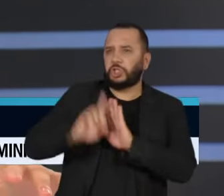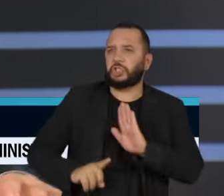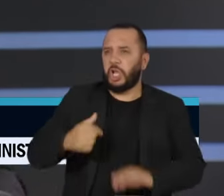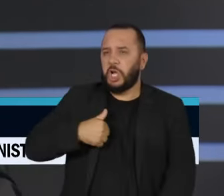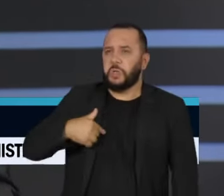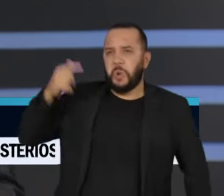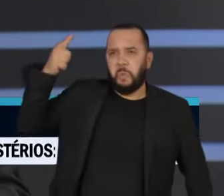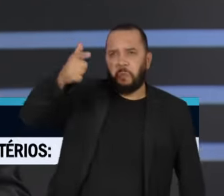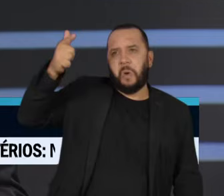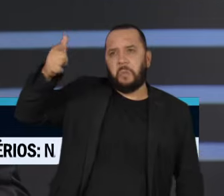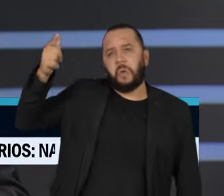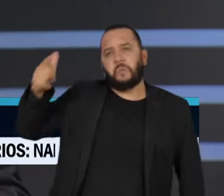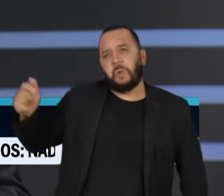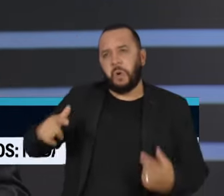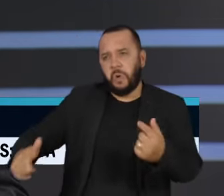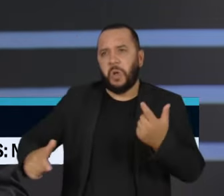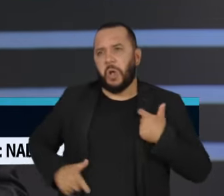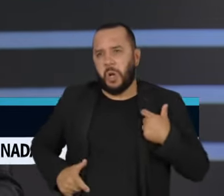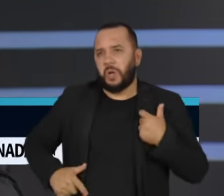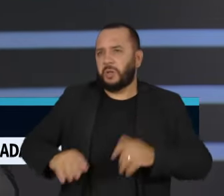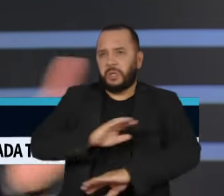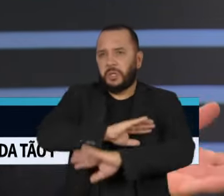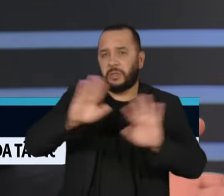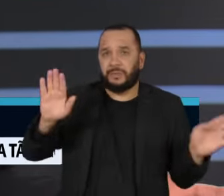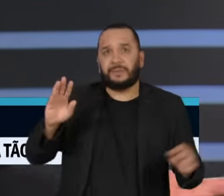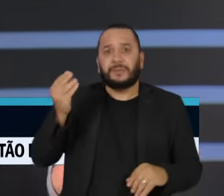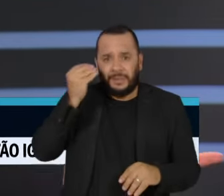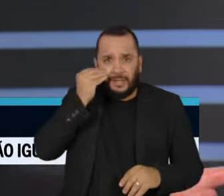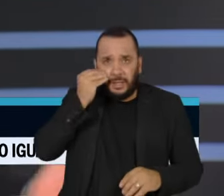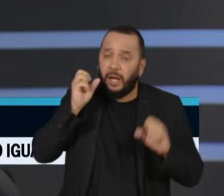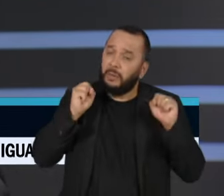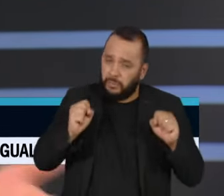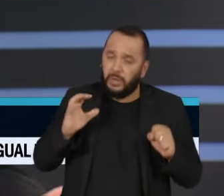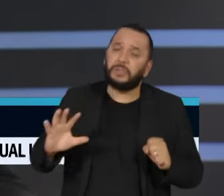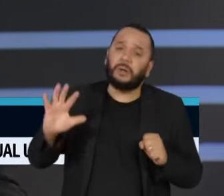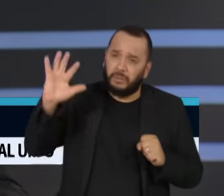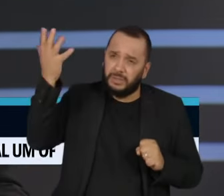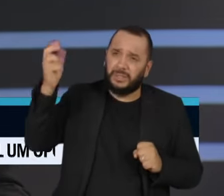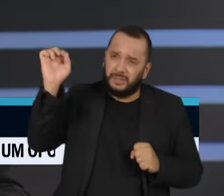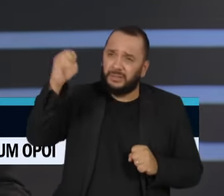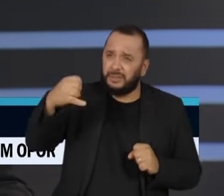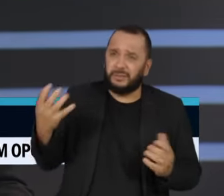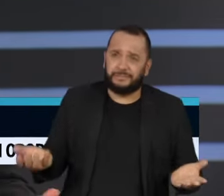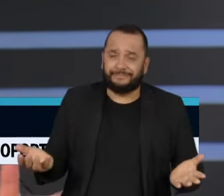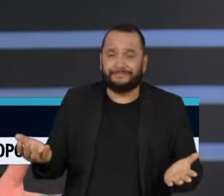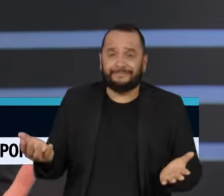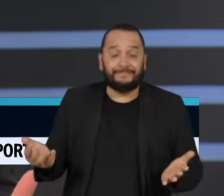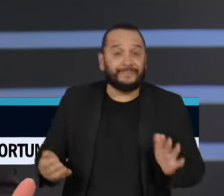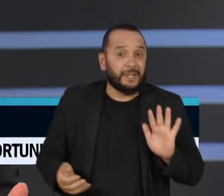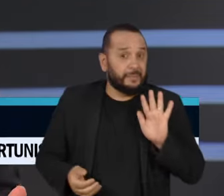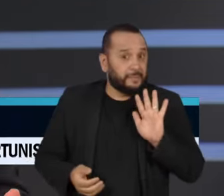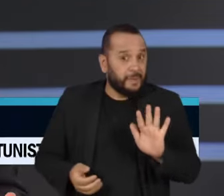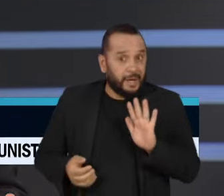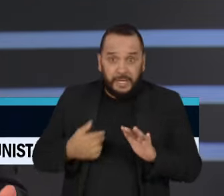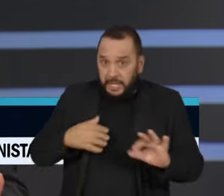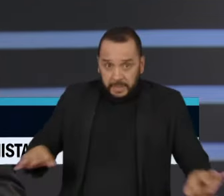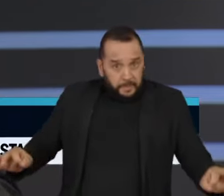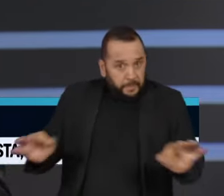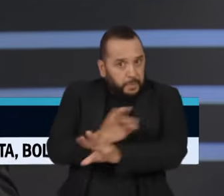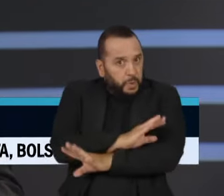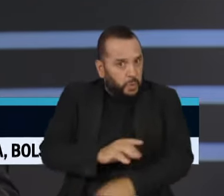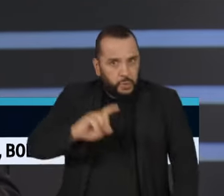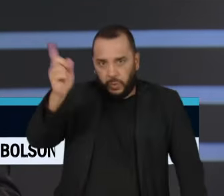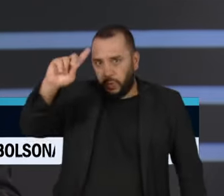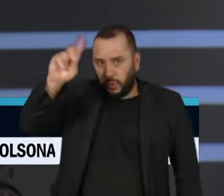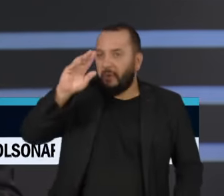interromper o curso do Estado Democrático de Direito e tentar matar o presidente eleito ou ferir pessoas num evento. Agora, não basta. E aí a gente sabe